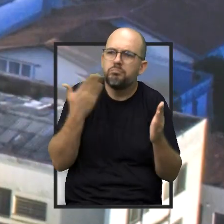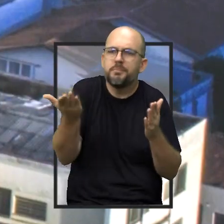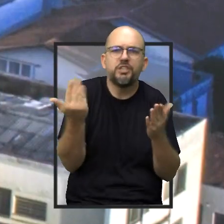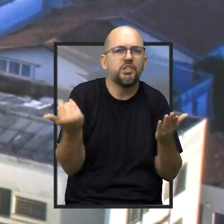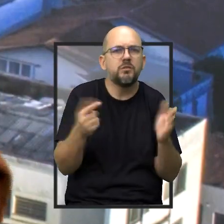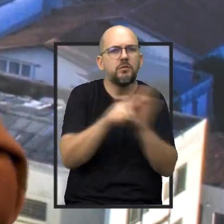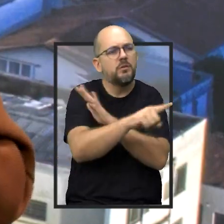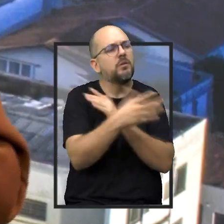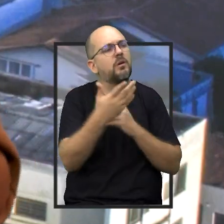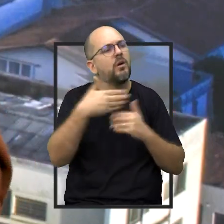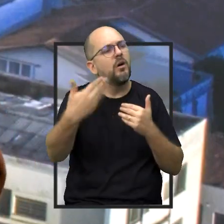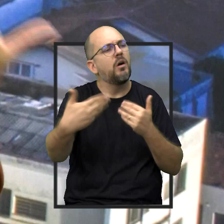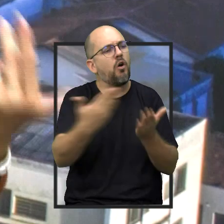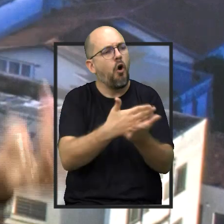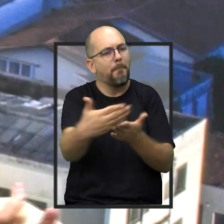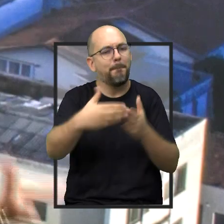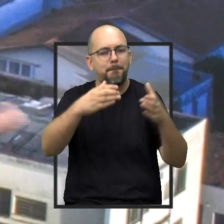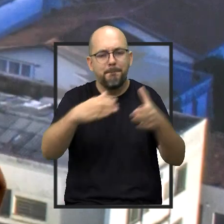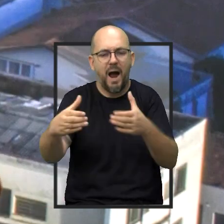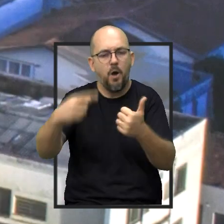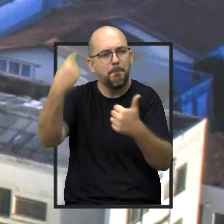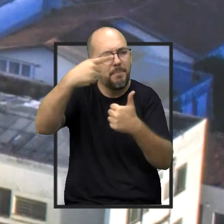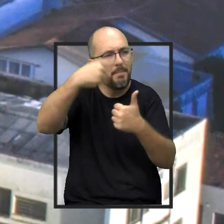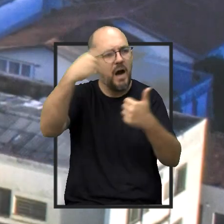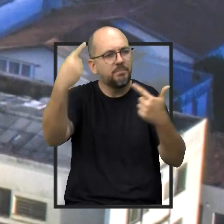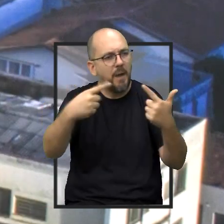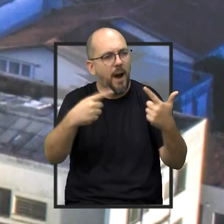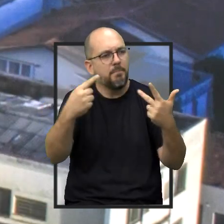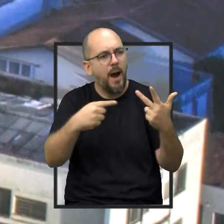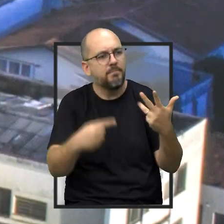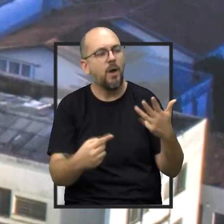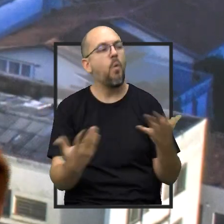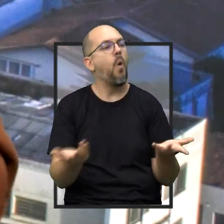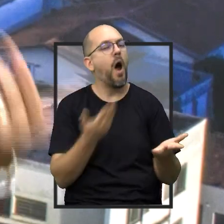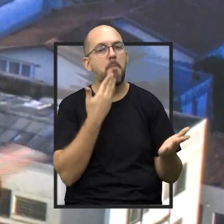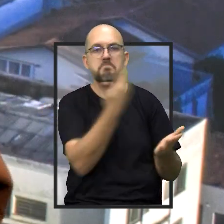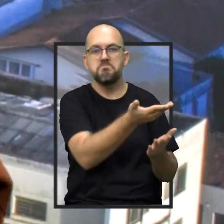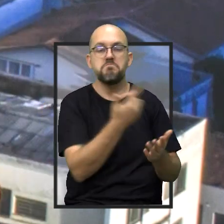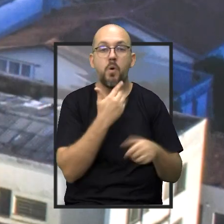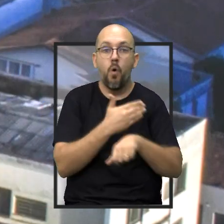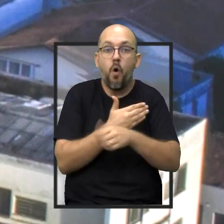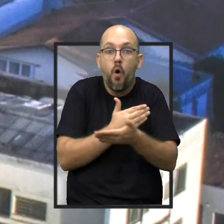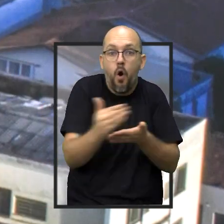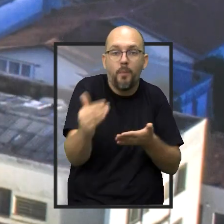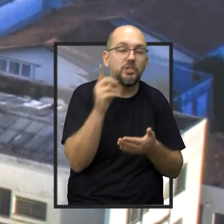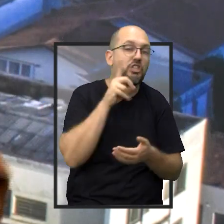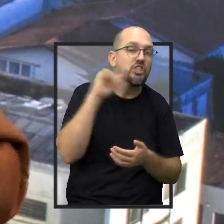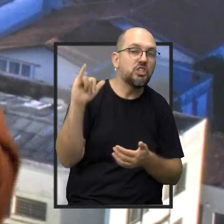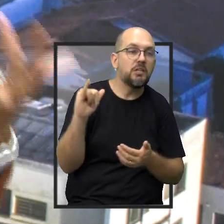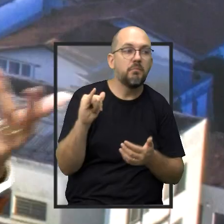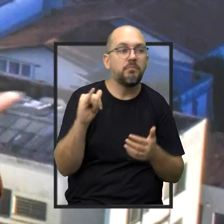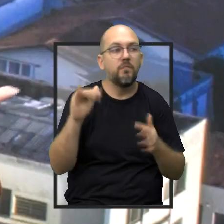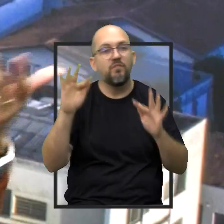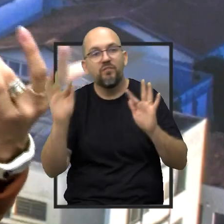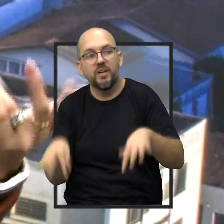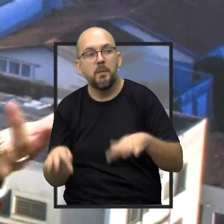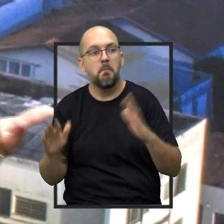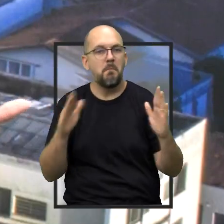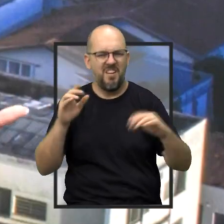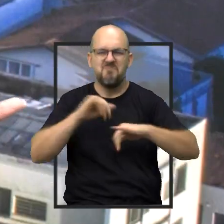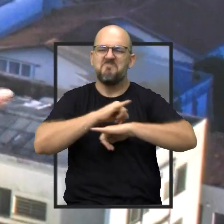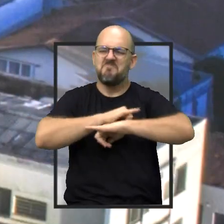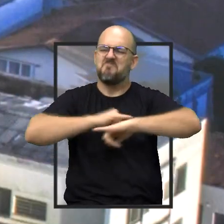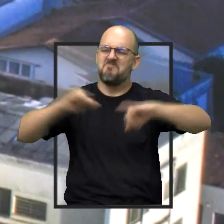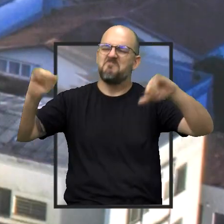por qual bairro ia começar, quais ruas seriam contempladas, qual a previsão de início e término, né, desse programa, desse